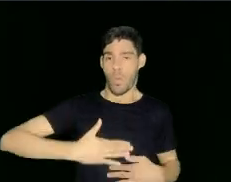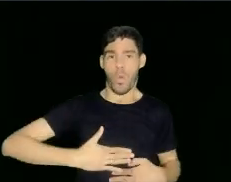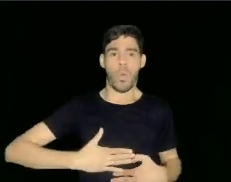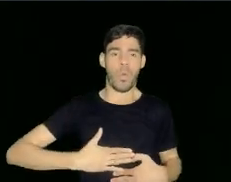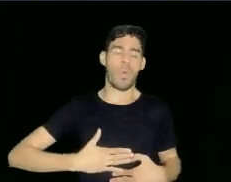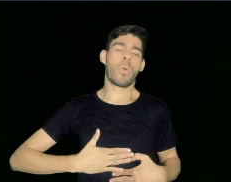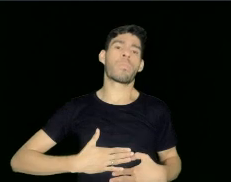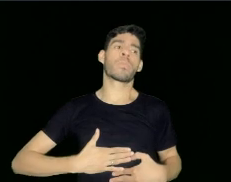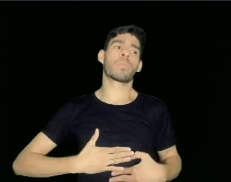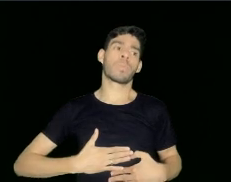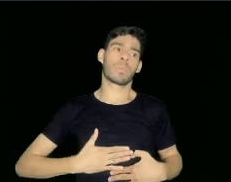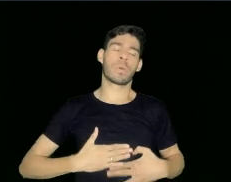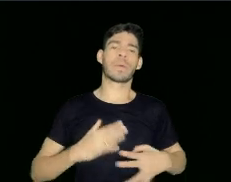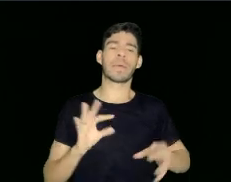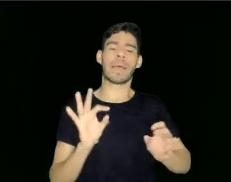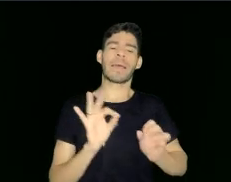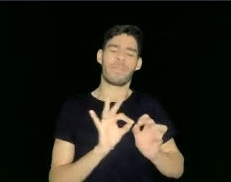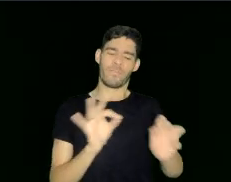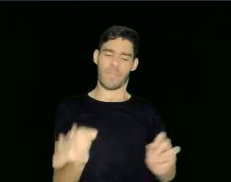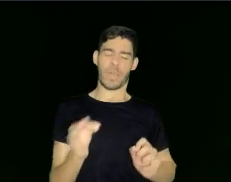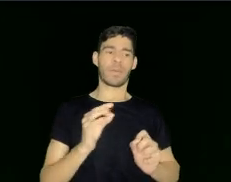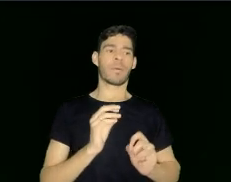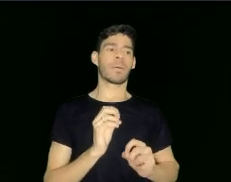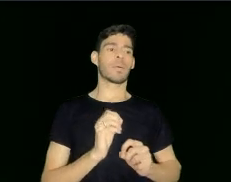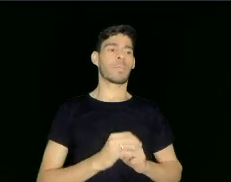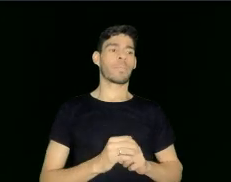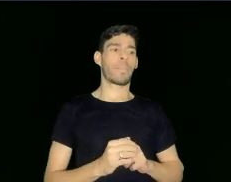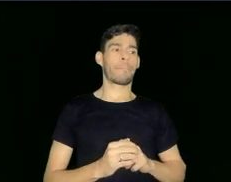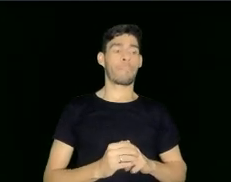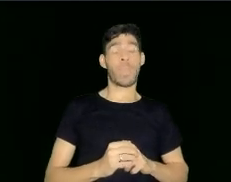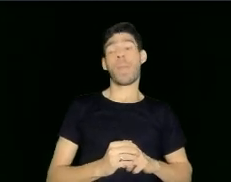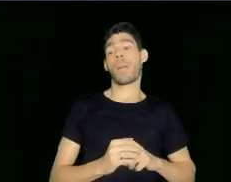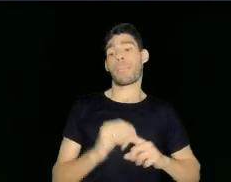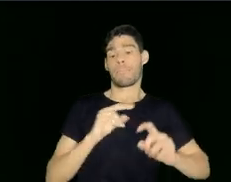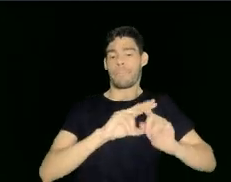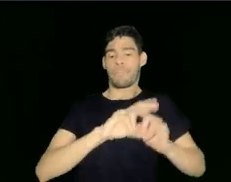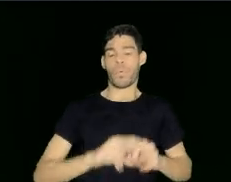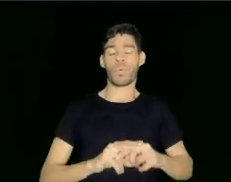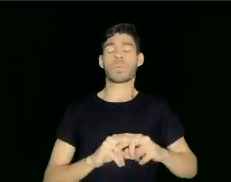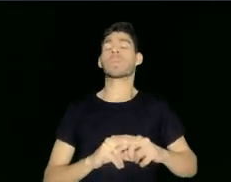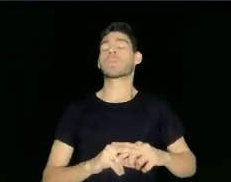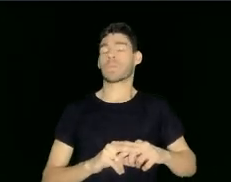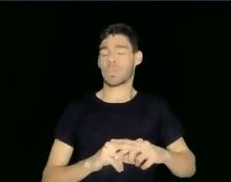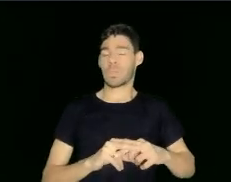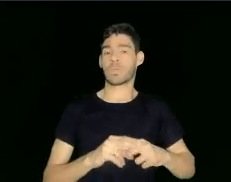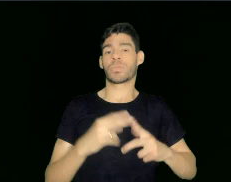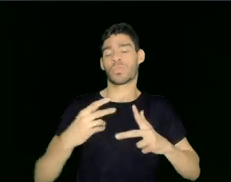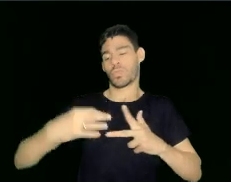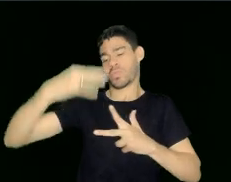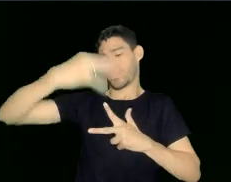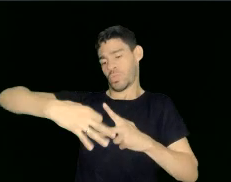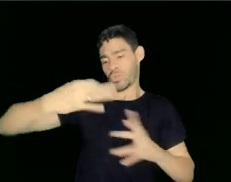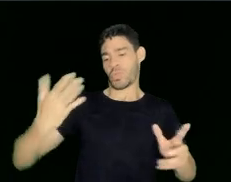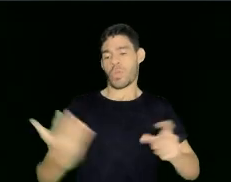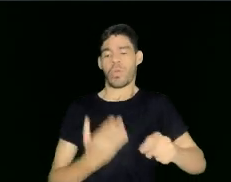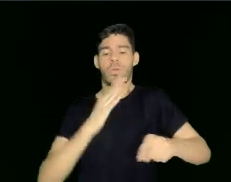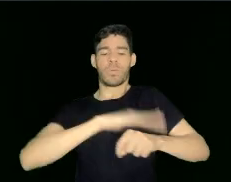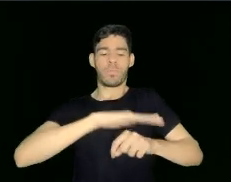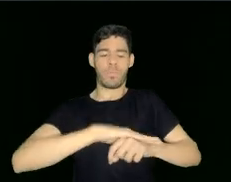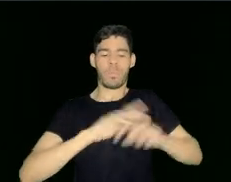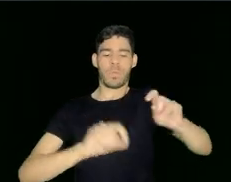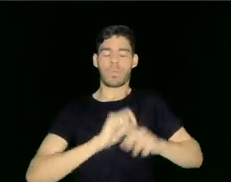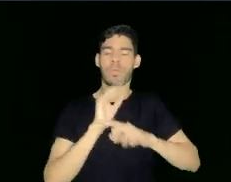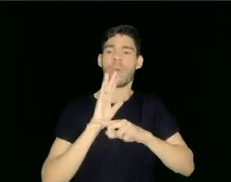os indígenas têm um sistema imunológico mais delicado. Portanto, nesse momento, o judiciário